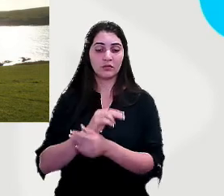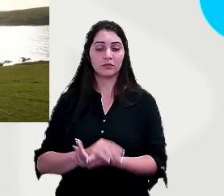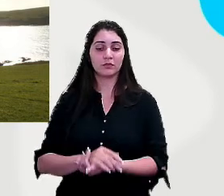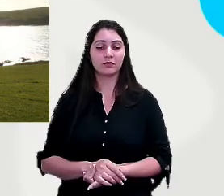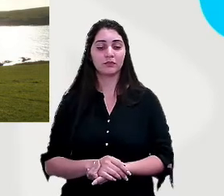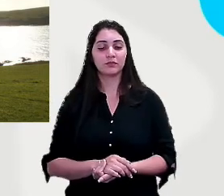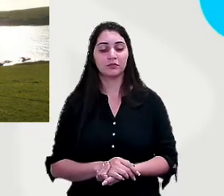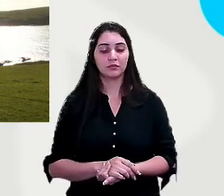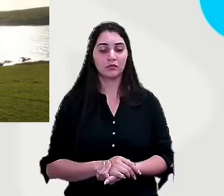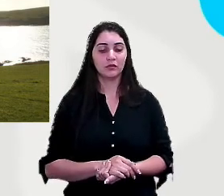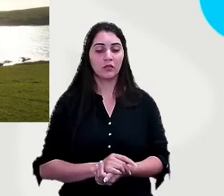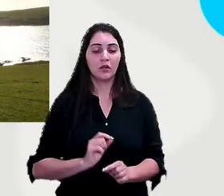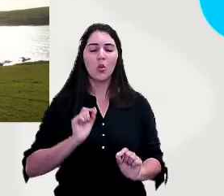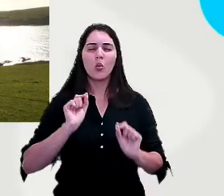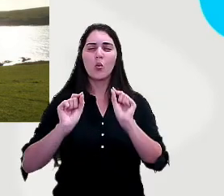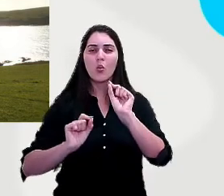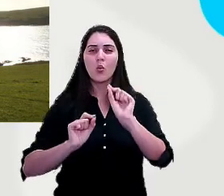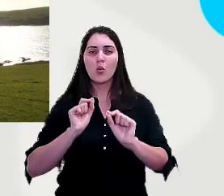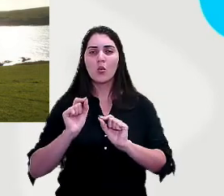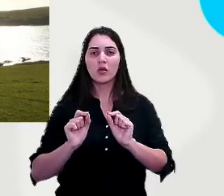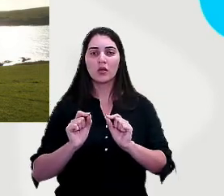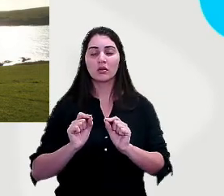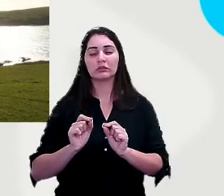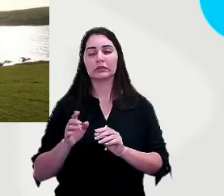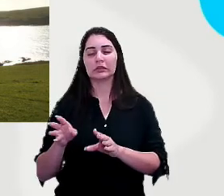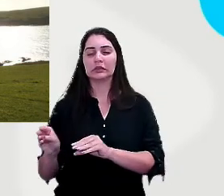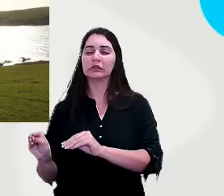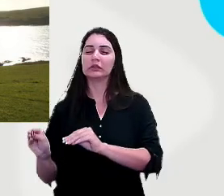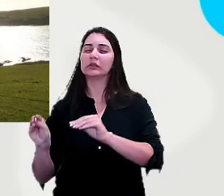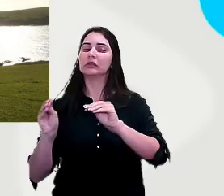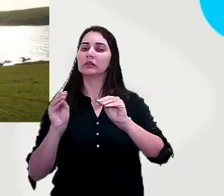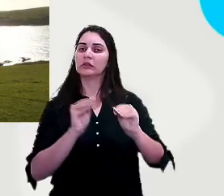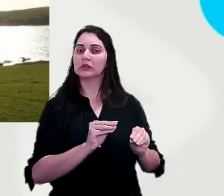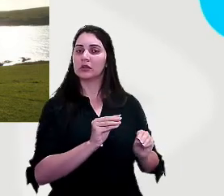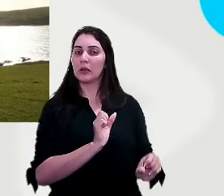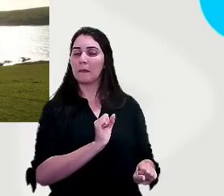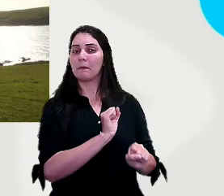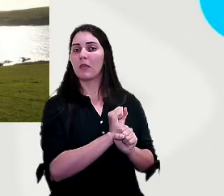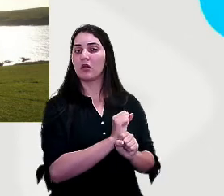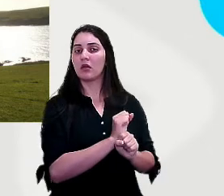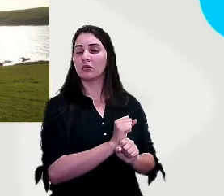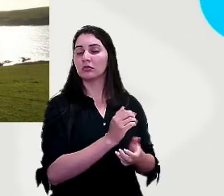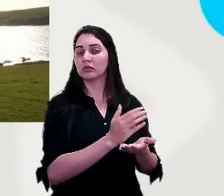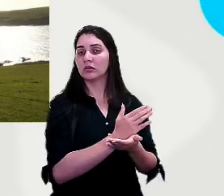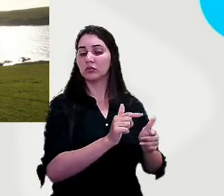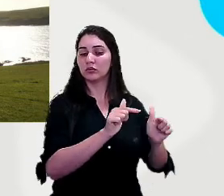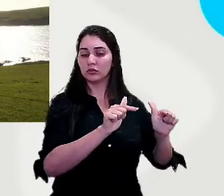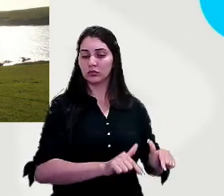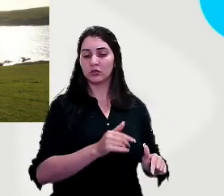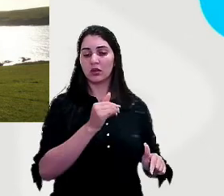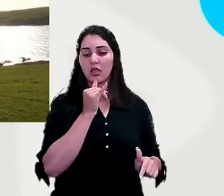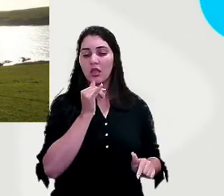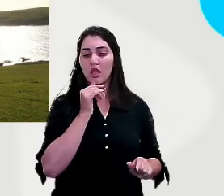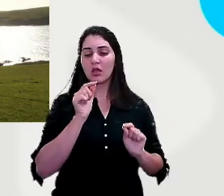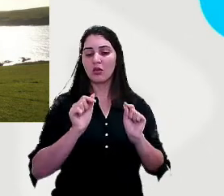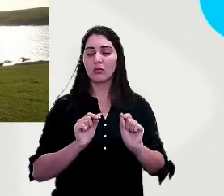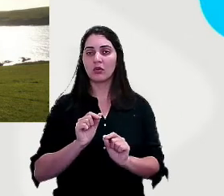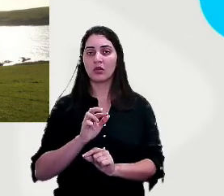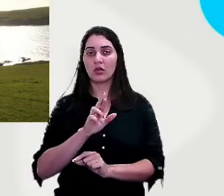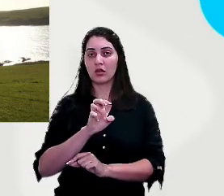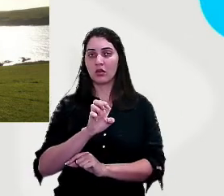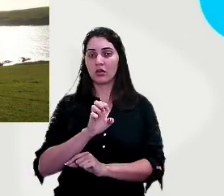O que foi levado vai parar em algum lugar, né? Então nós temos a formação de restingas, das praias,